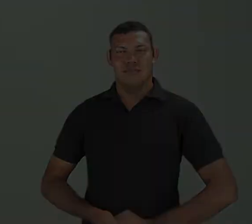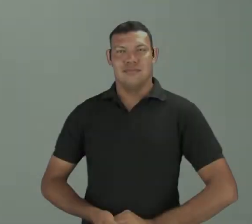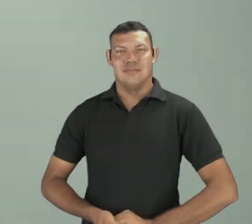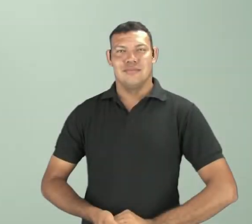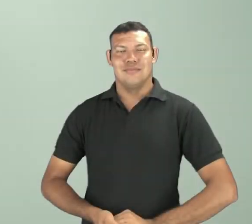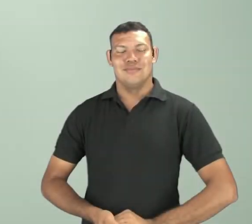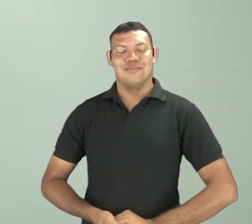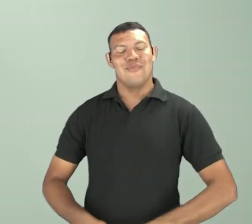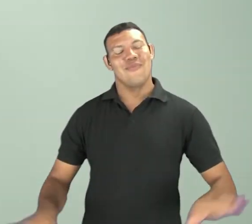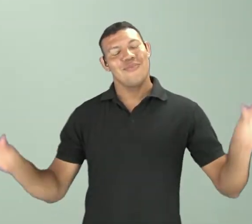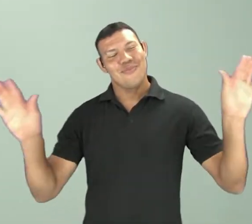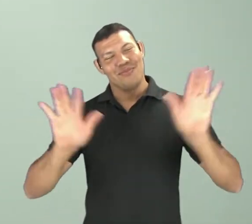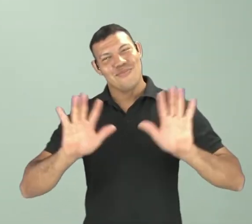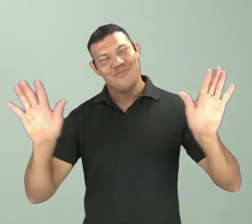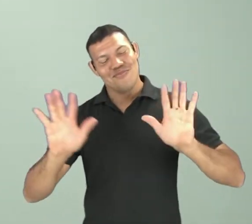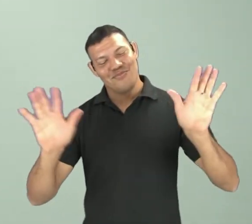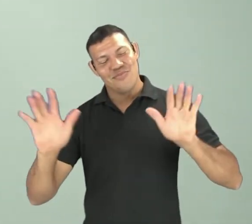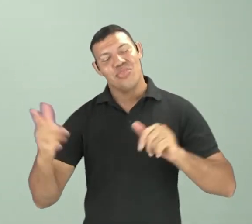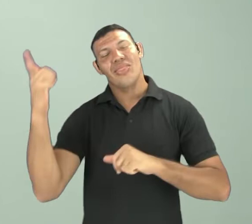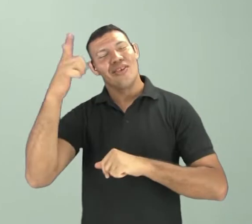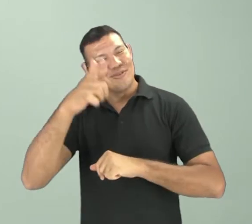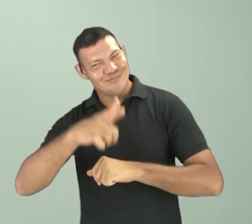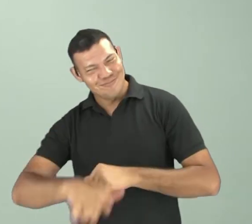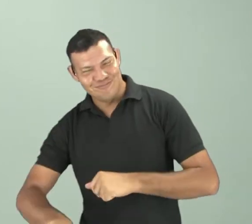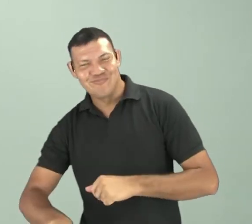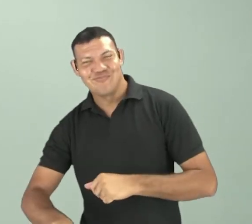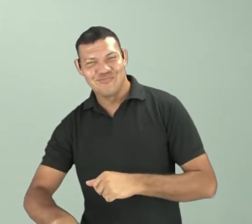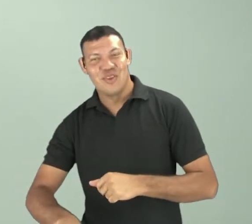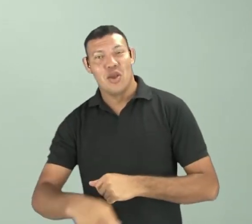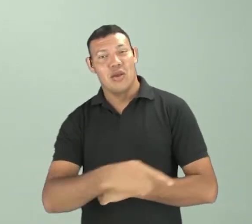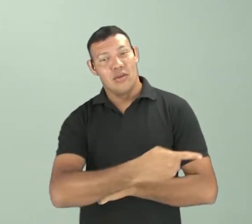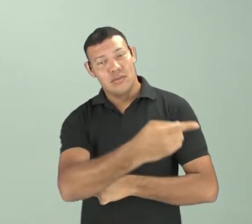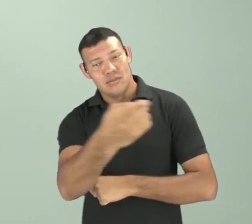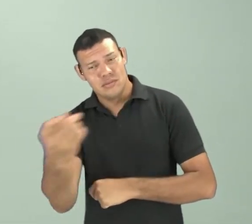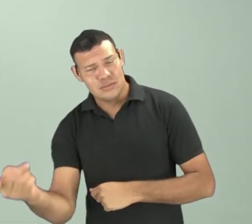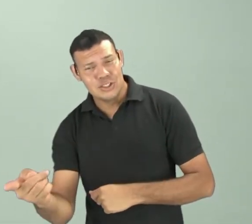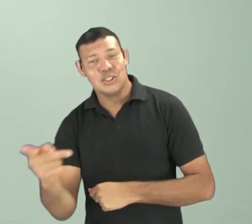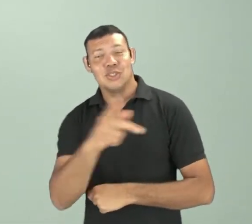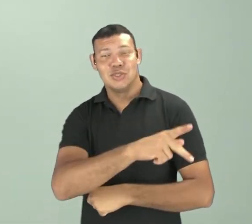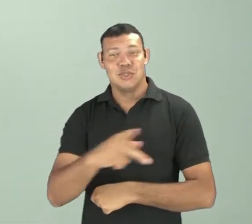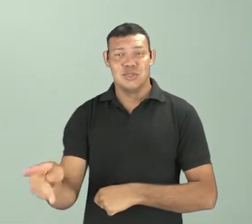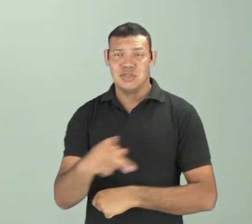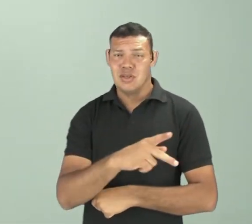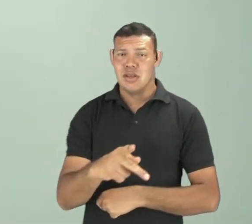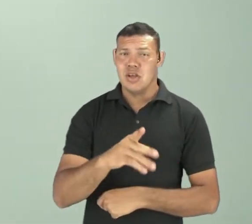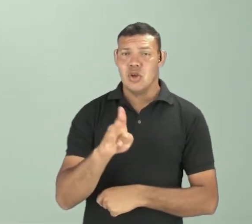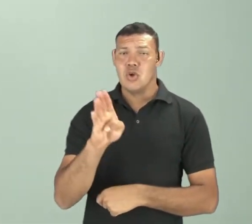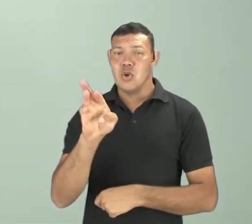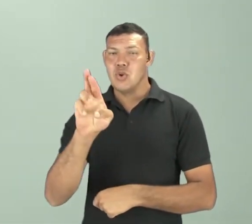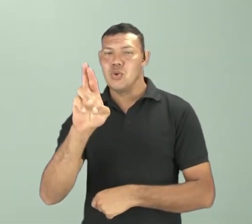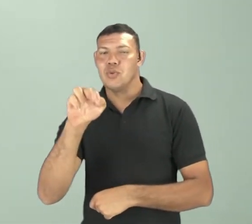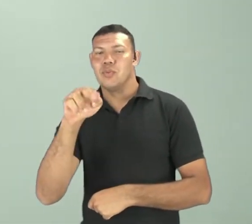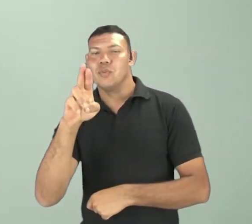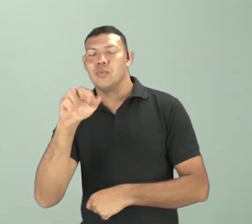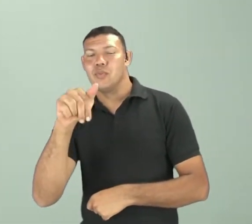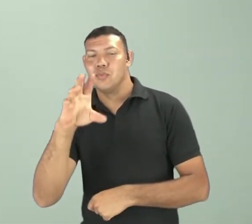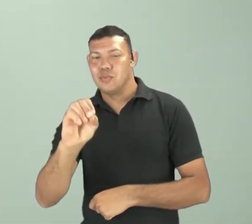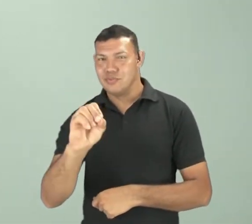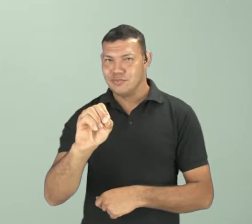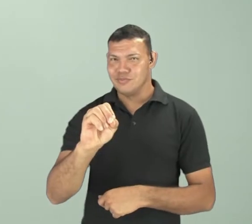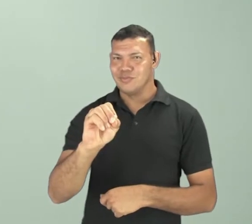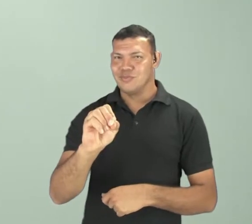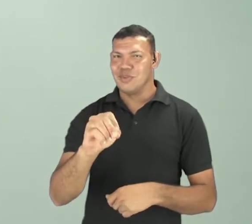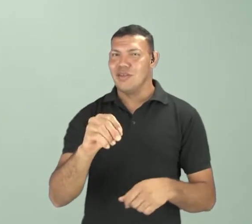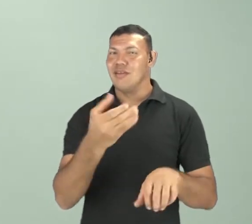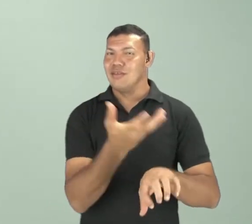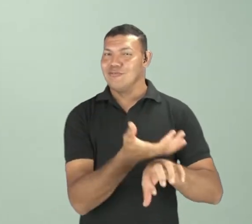Olá pessoal, estou aqui mais uma vez com vocês, o professor Bruno, da disciplina de Física, e hoje eu quero trazer